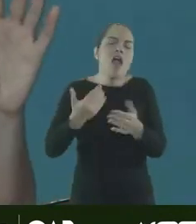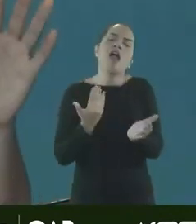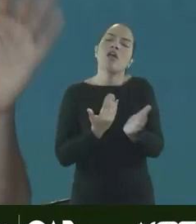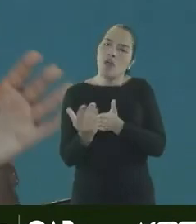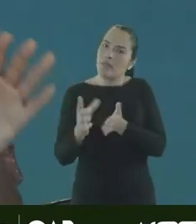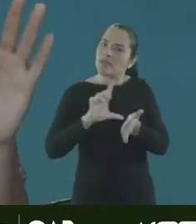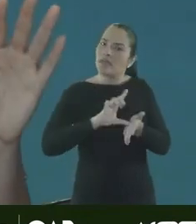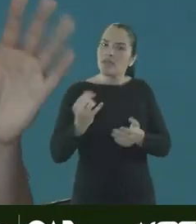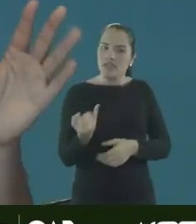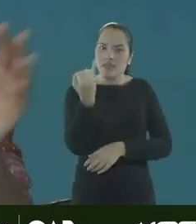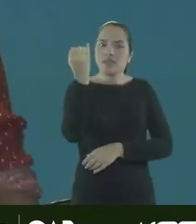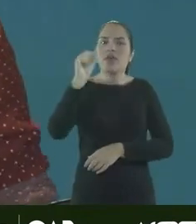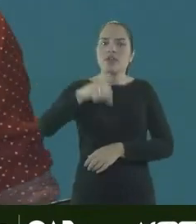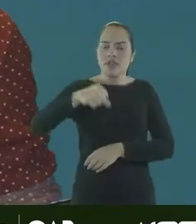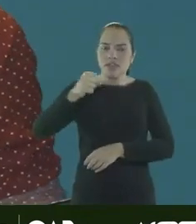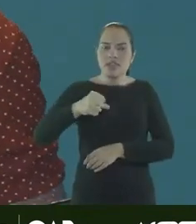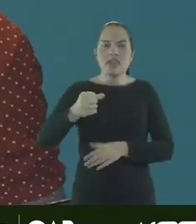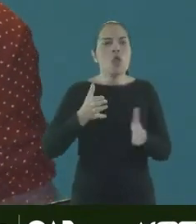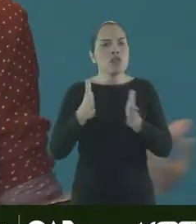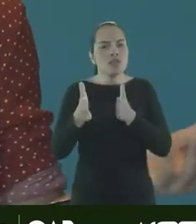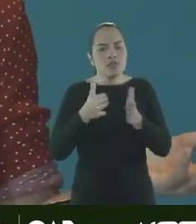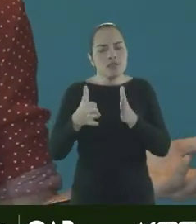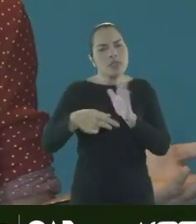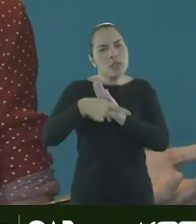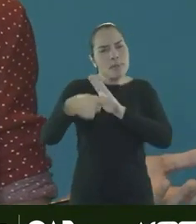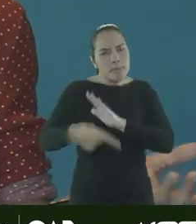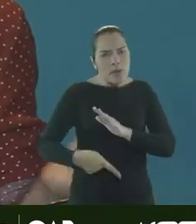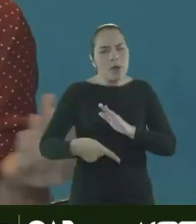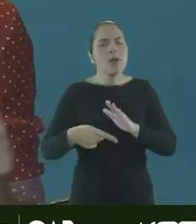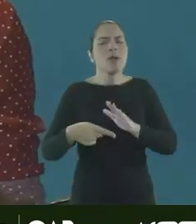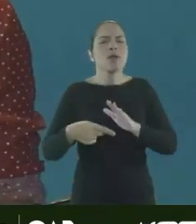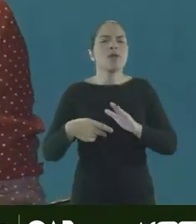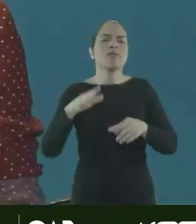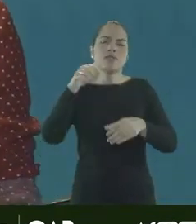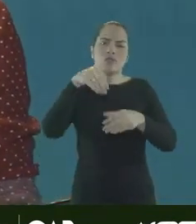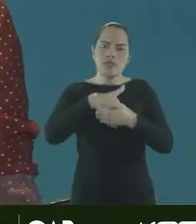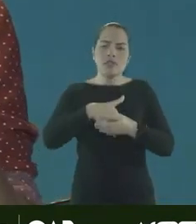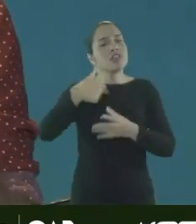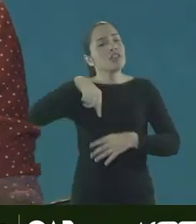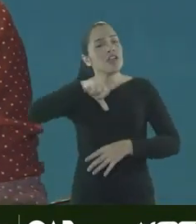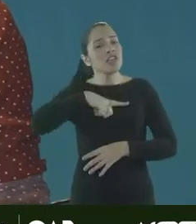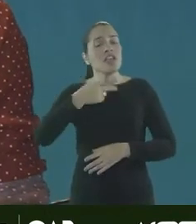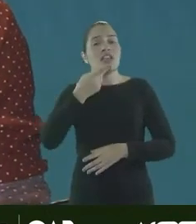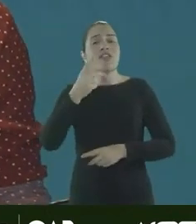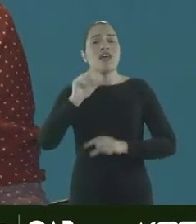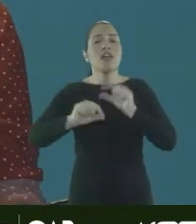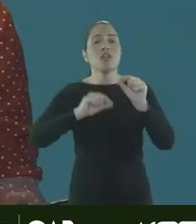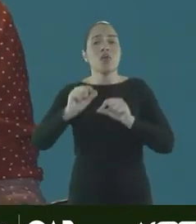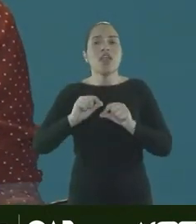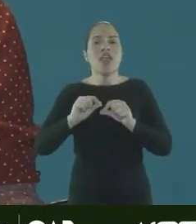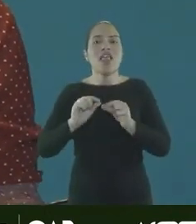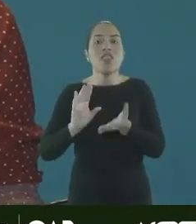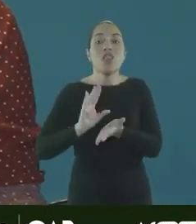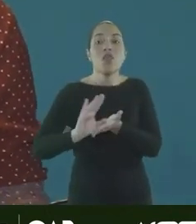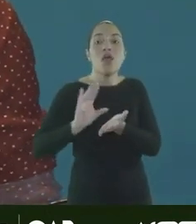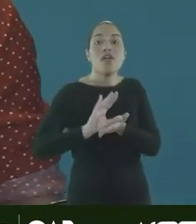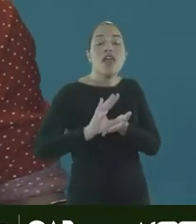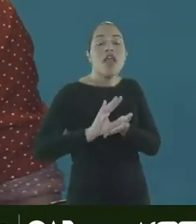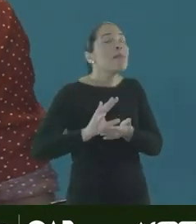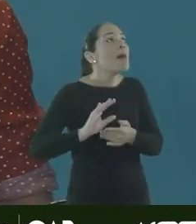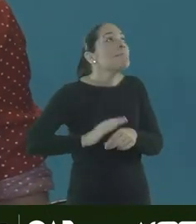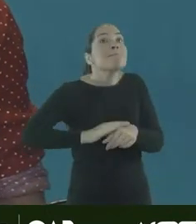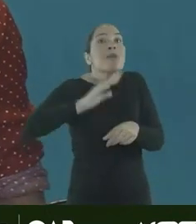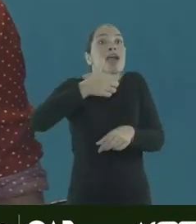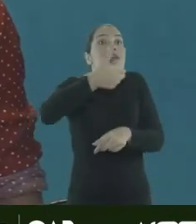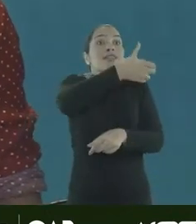mas deixaram aqui pro período da campanha eleitoral e a gente tá falando aqui de um recurso Milionário de mais de 100 milhões